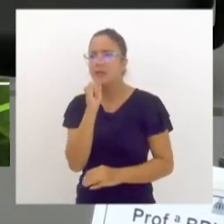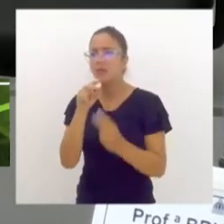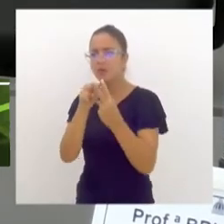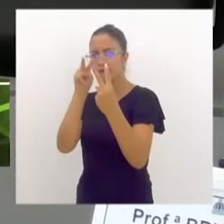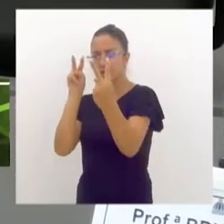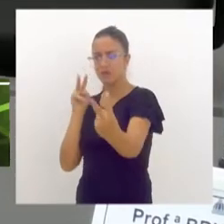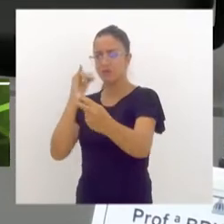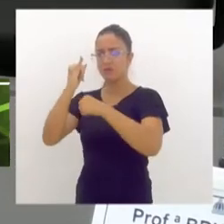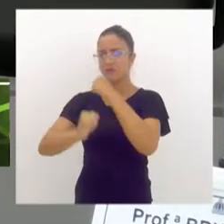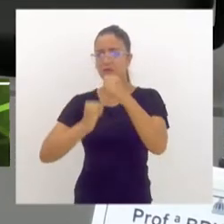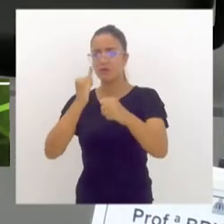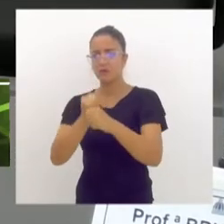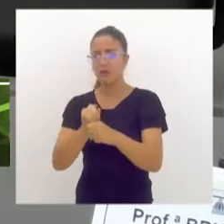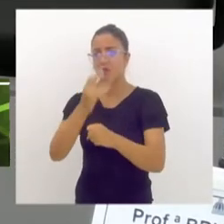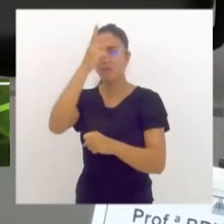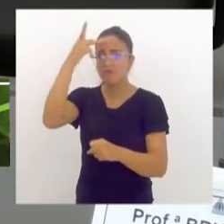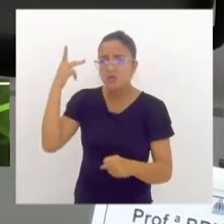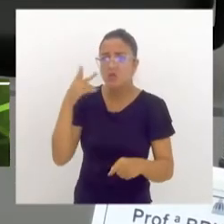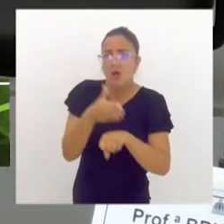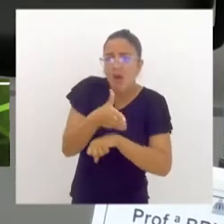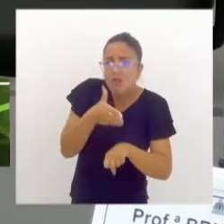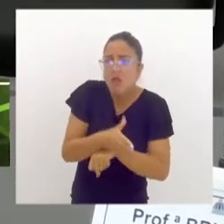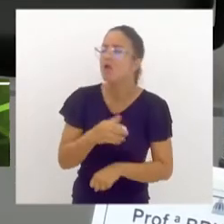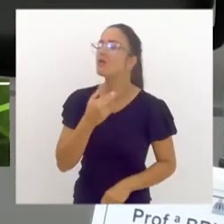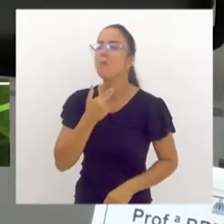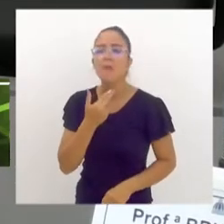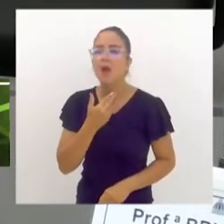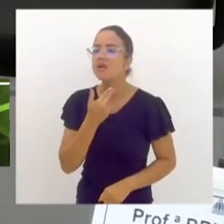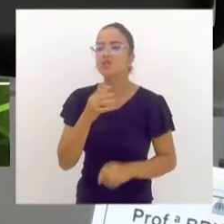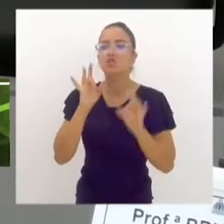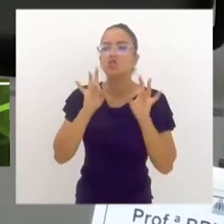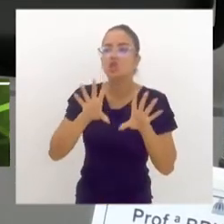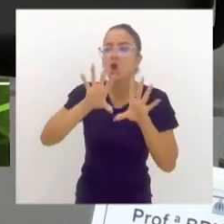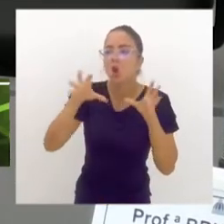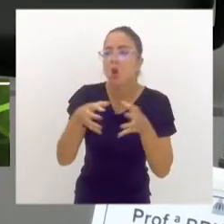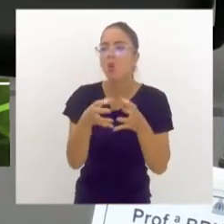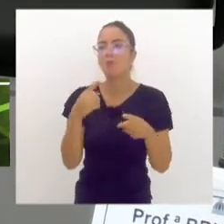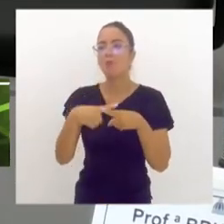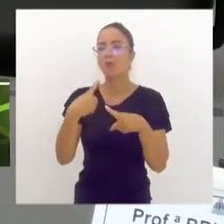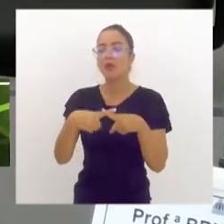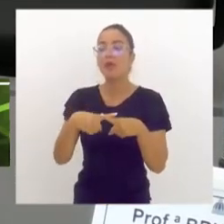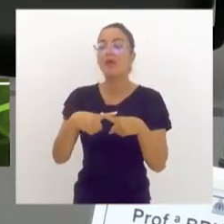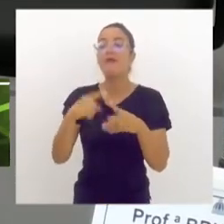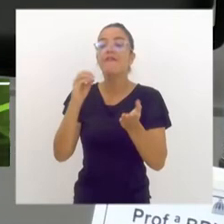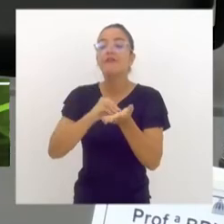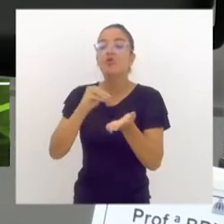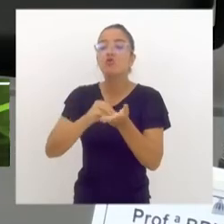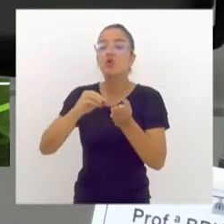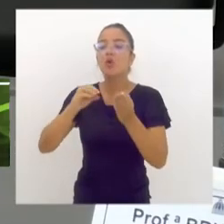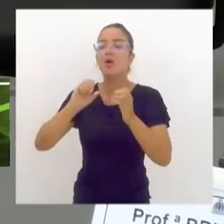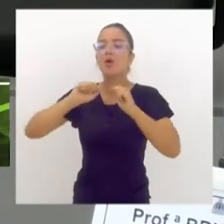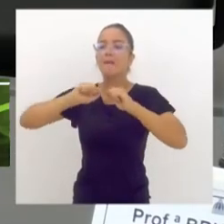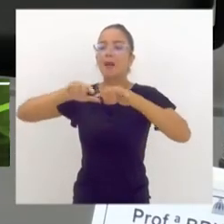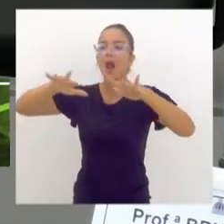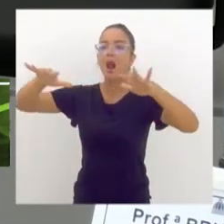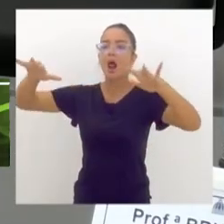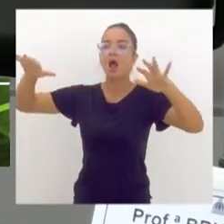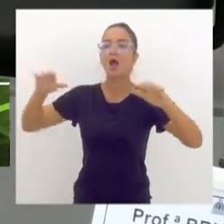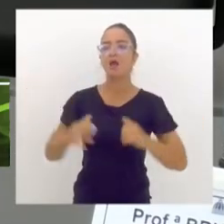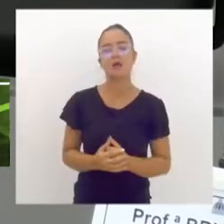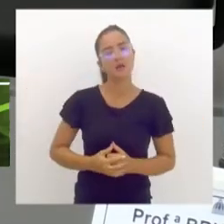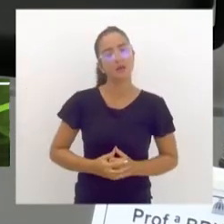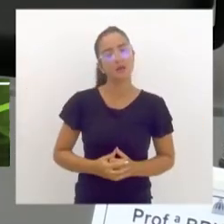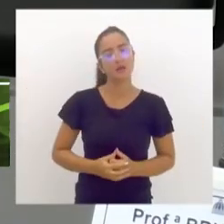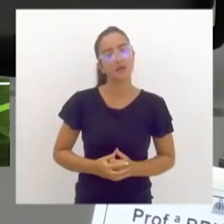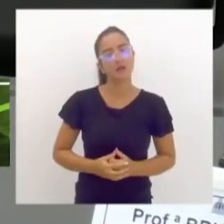existe transmissão delas, né? O que, para todo mundo que trabalhou remotamente durante todo